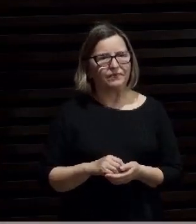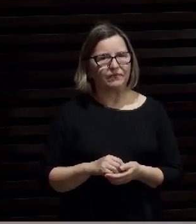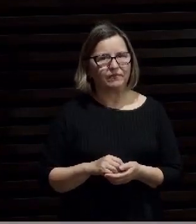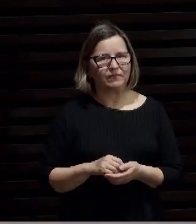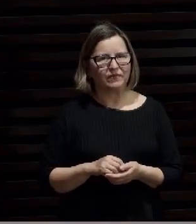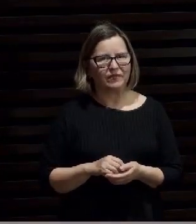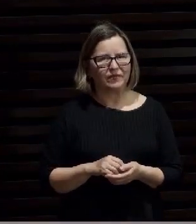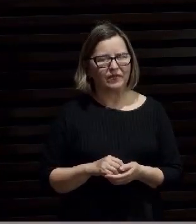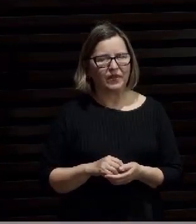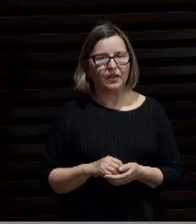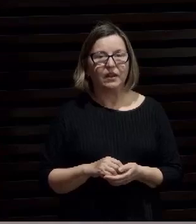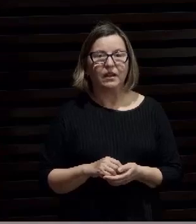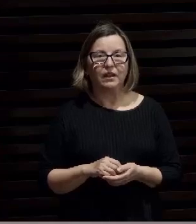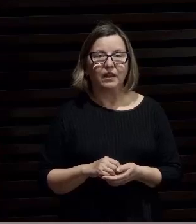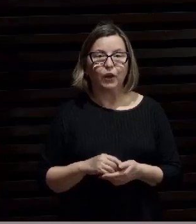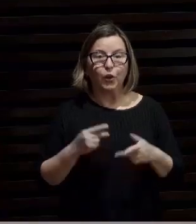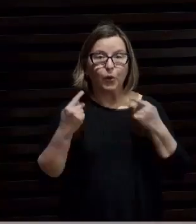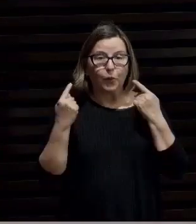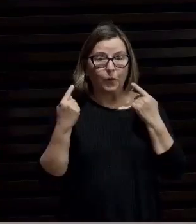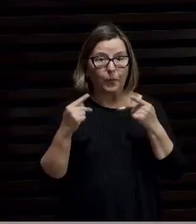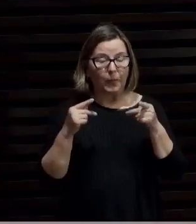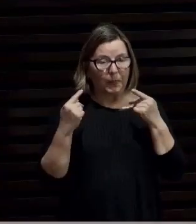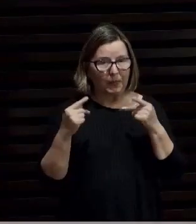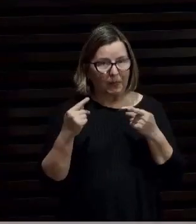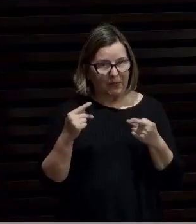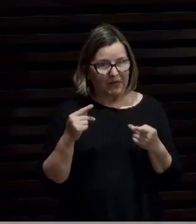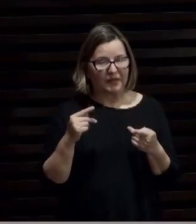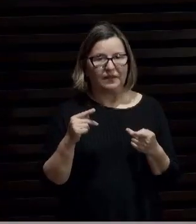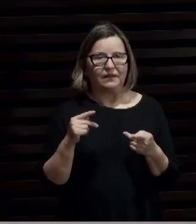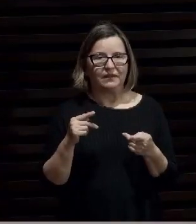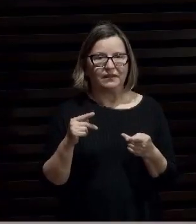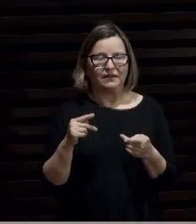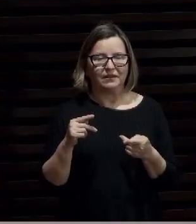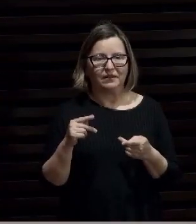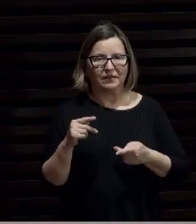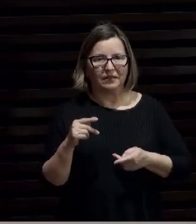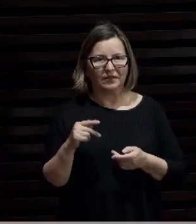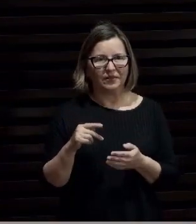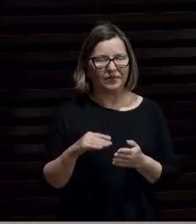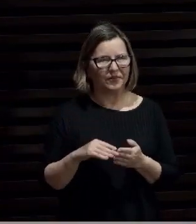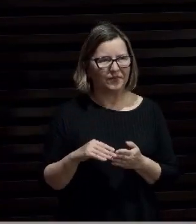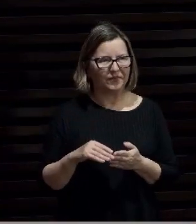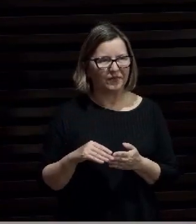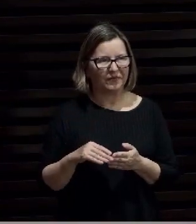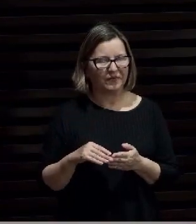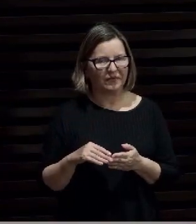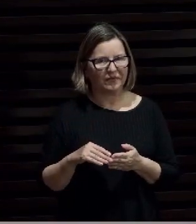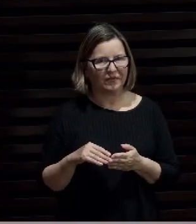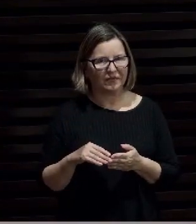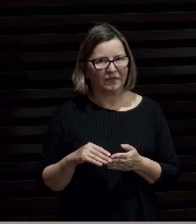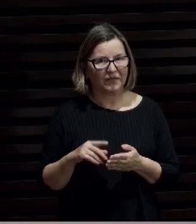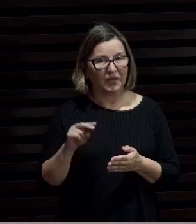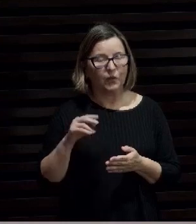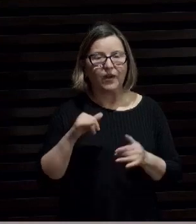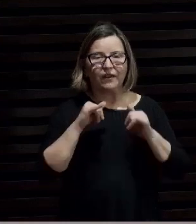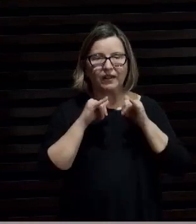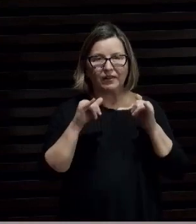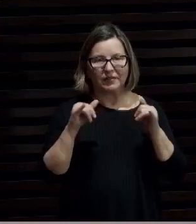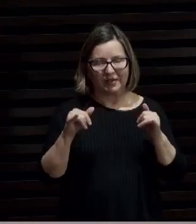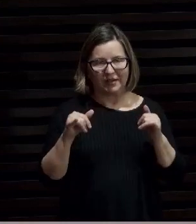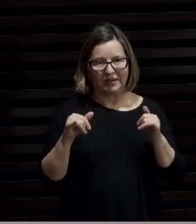motivar ninguém, mas é humilhar o pecador. O que é que Jesus está fazendo com Nicodemos aqui, senão